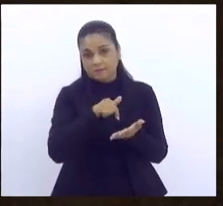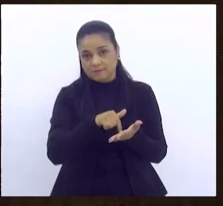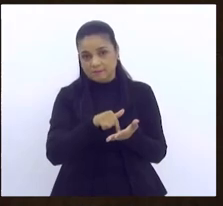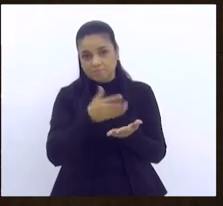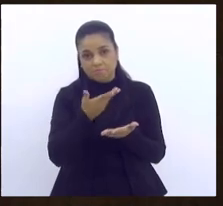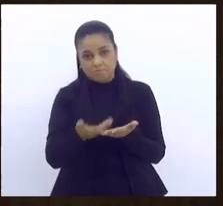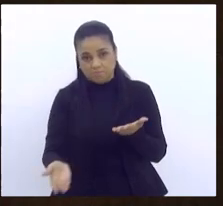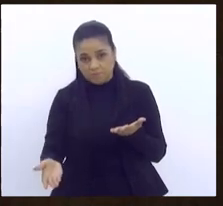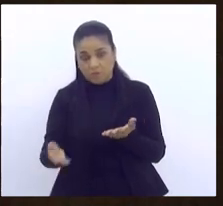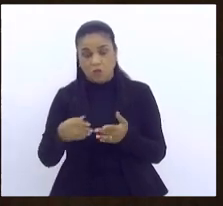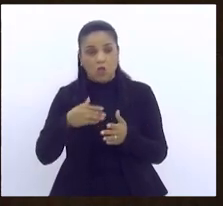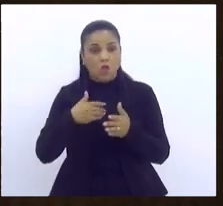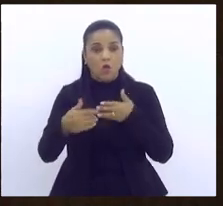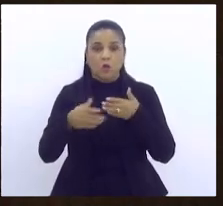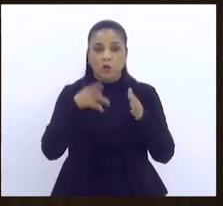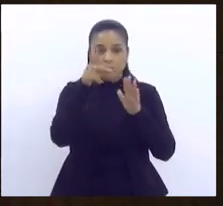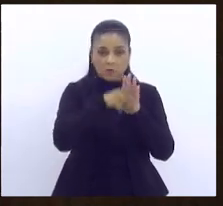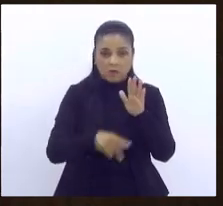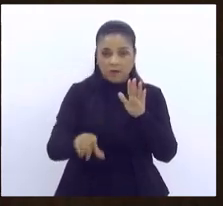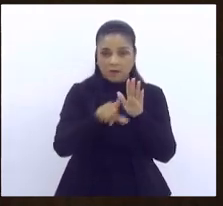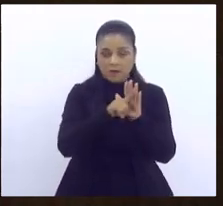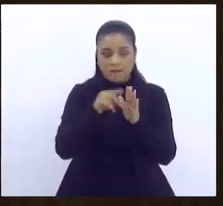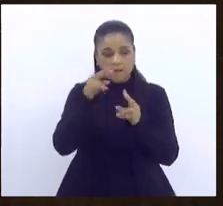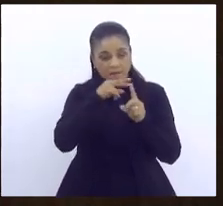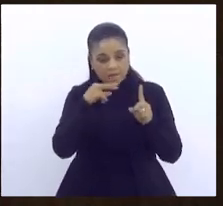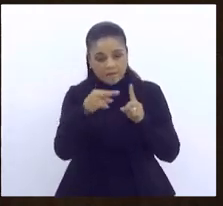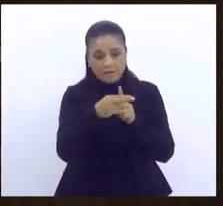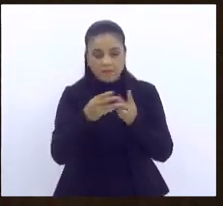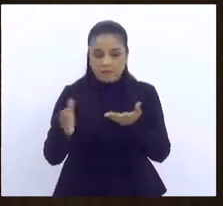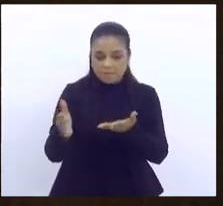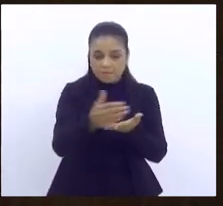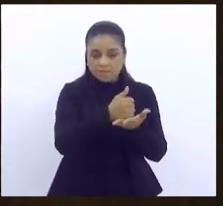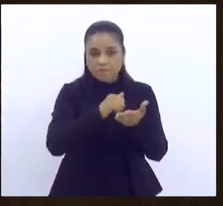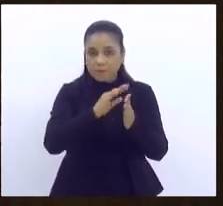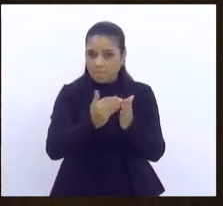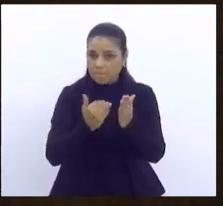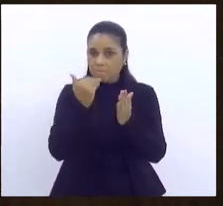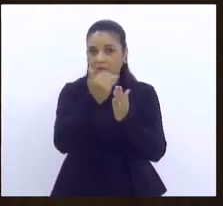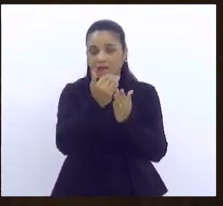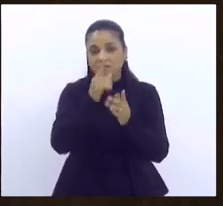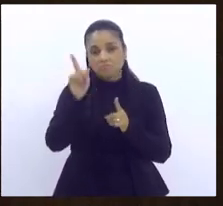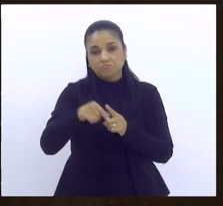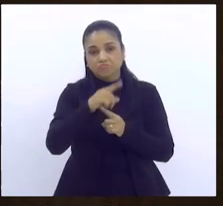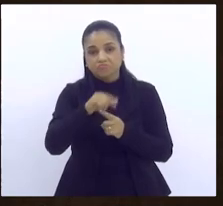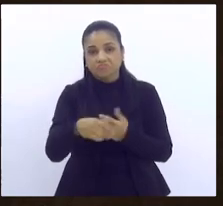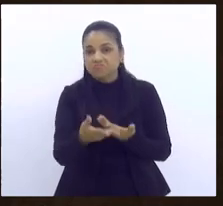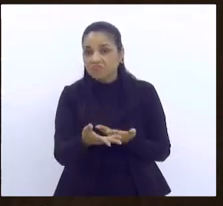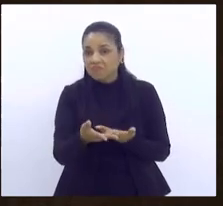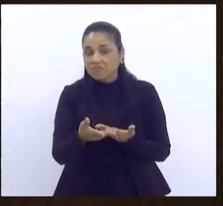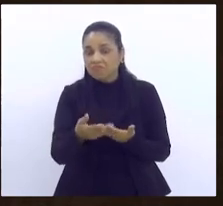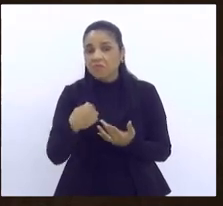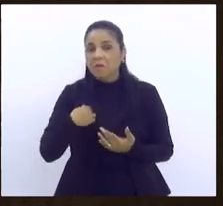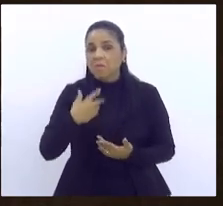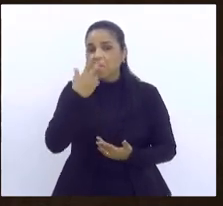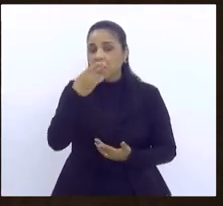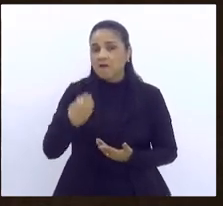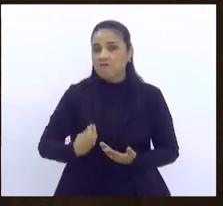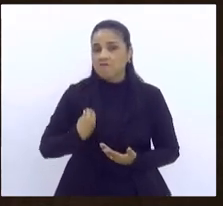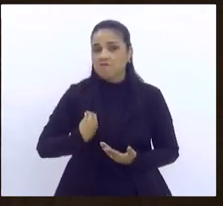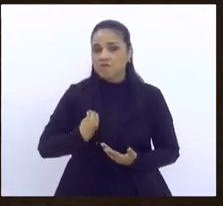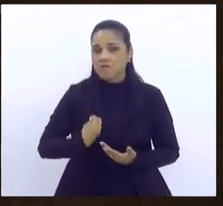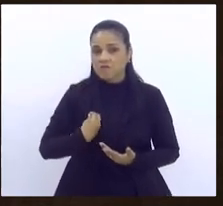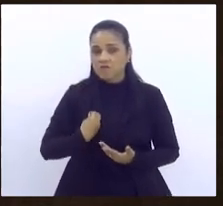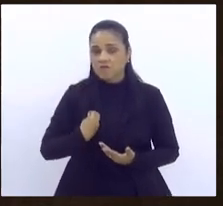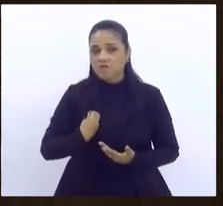lei que vise aumentar a arrecadação é rejeitado. Então, parece que a gente vive num mundo